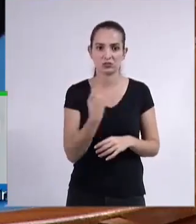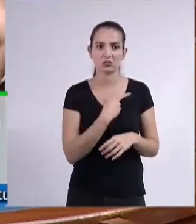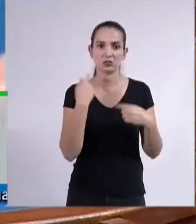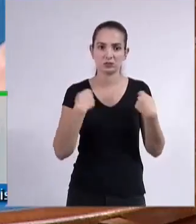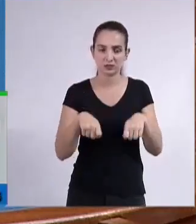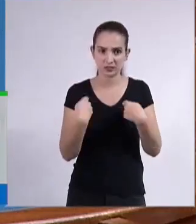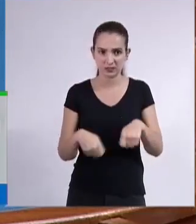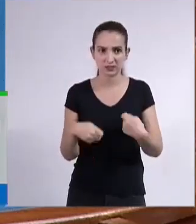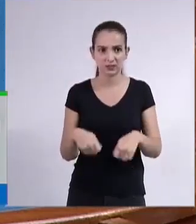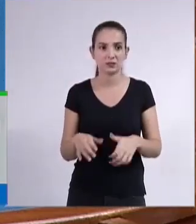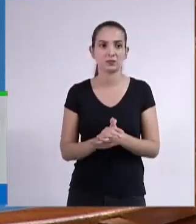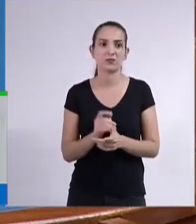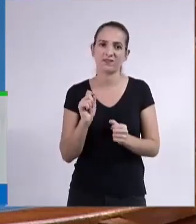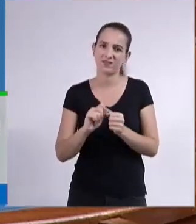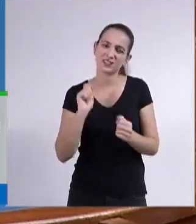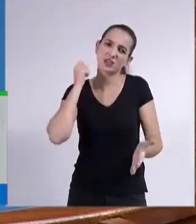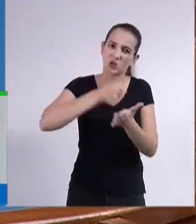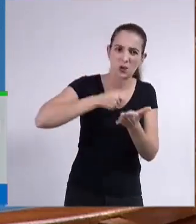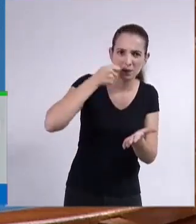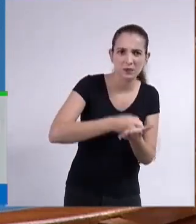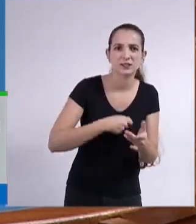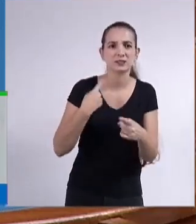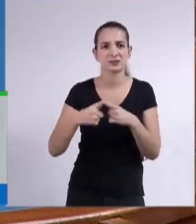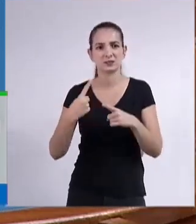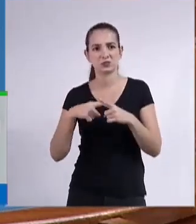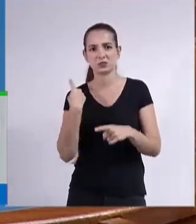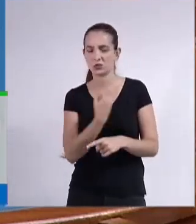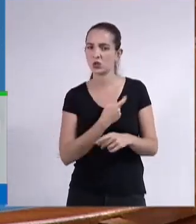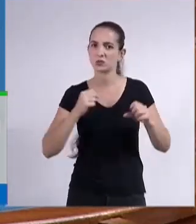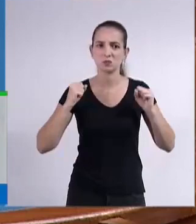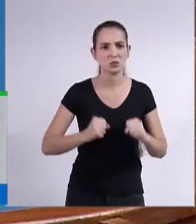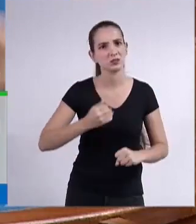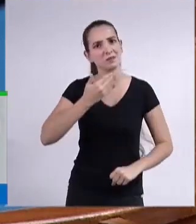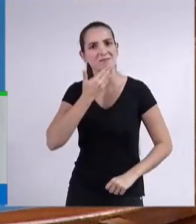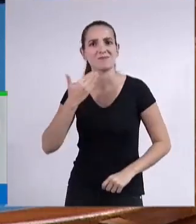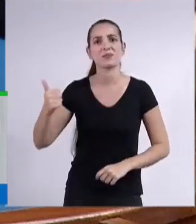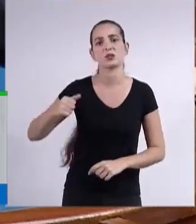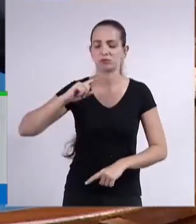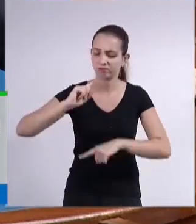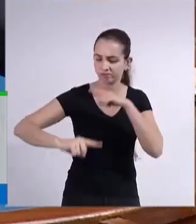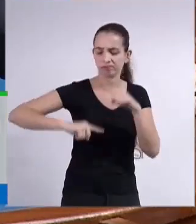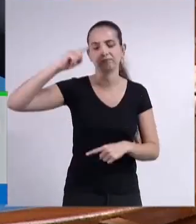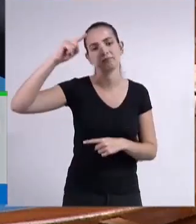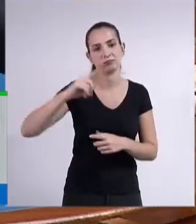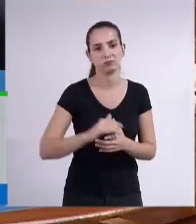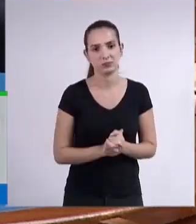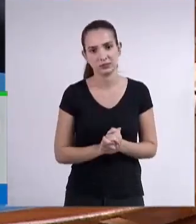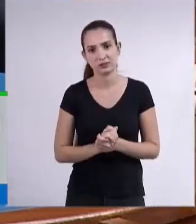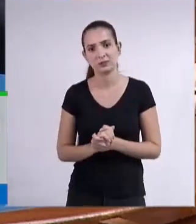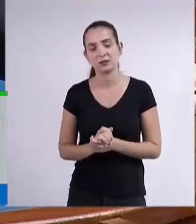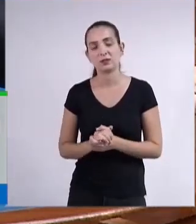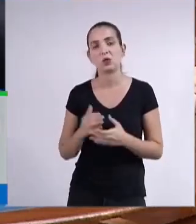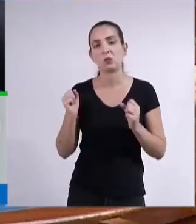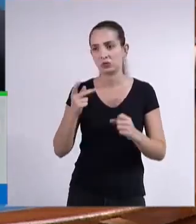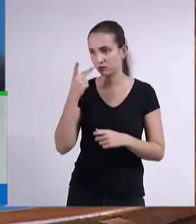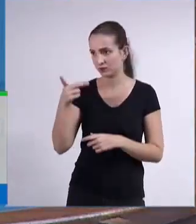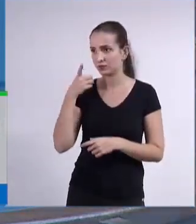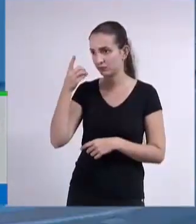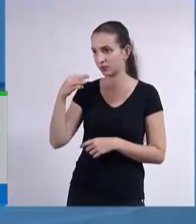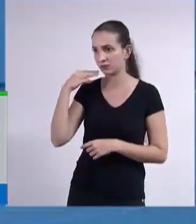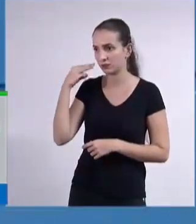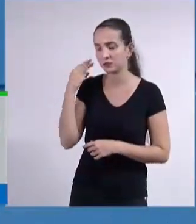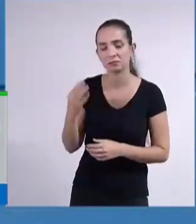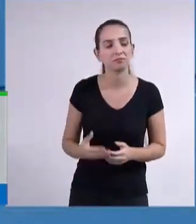de estar fazendo cobrança para que a gente possa melhorar e aperfeiçoar esse setor. Eu concedo uma parte do deputado Marçal Filho.